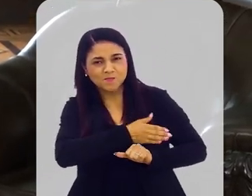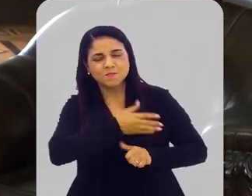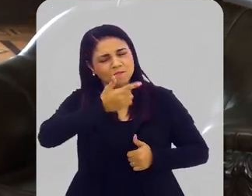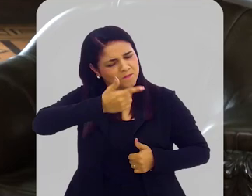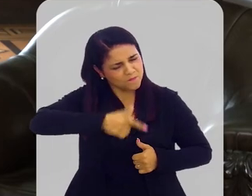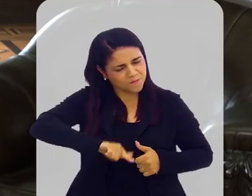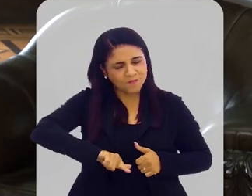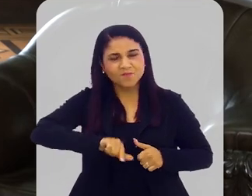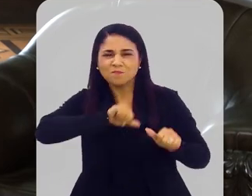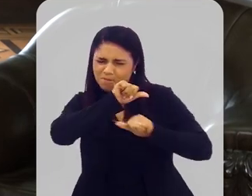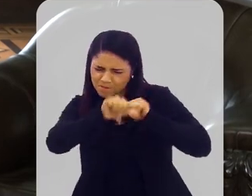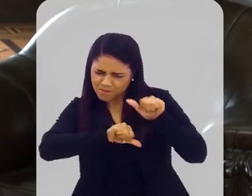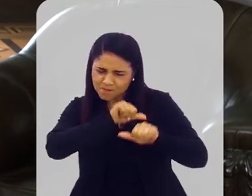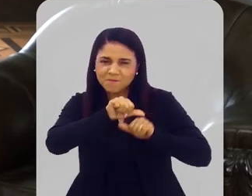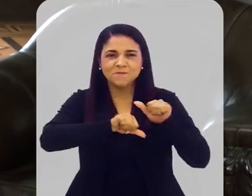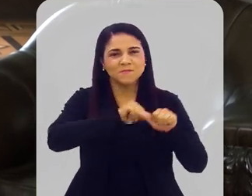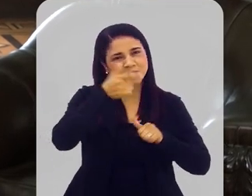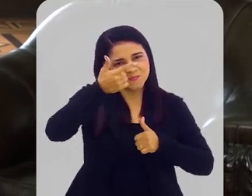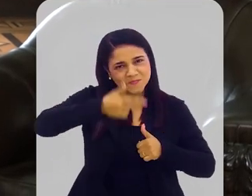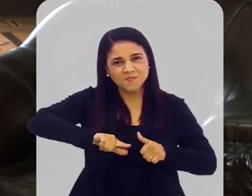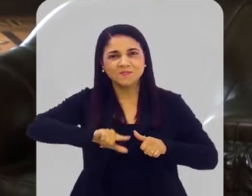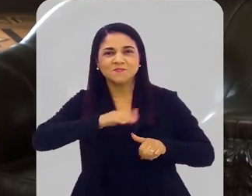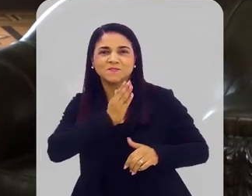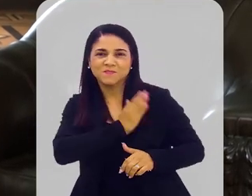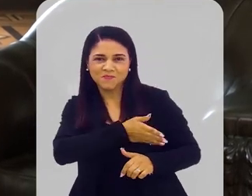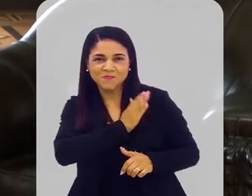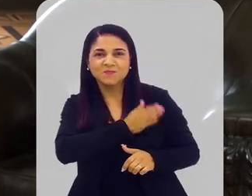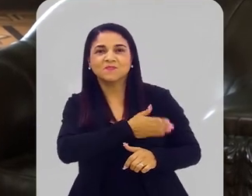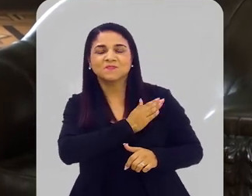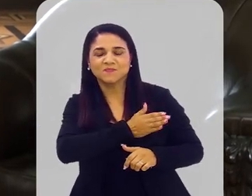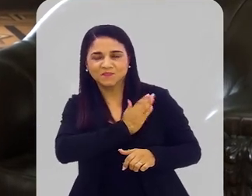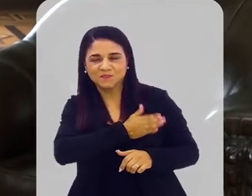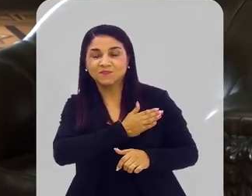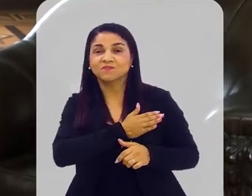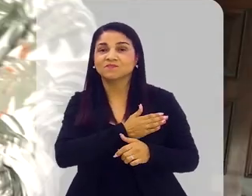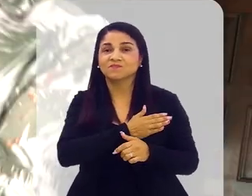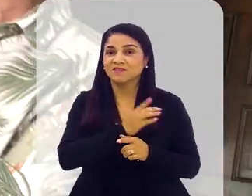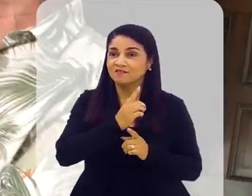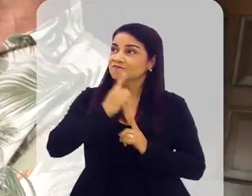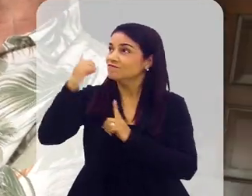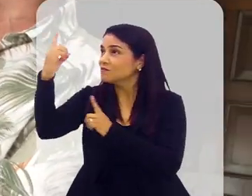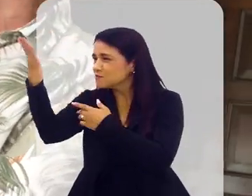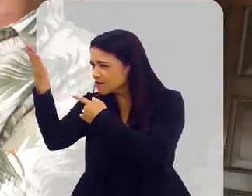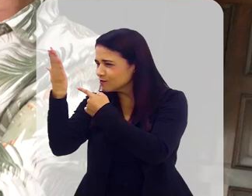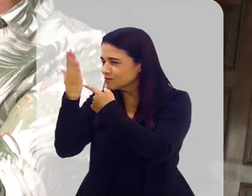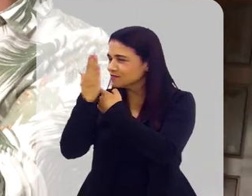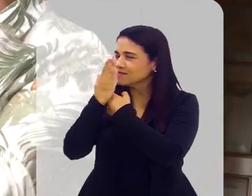meu coração mais e mais, mais e mais. Vem,